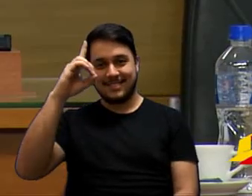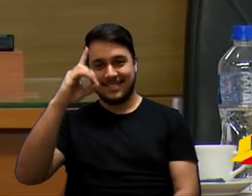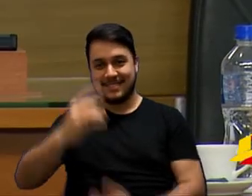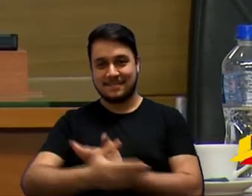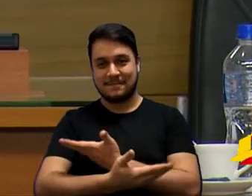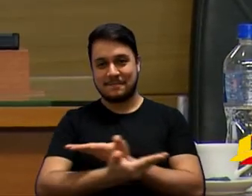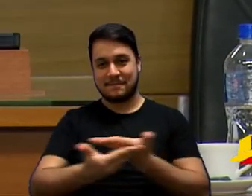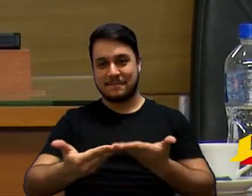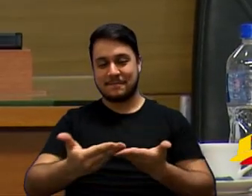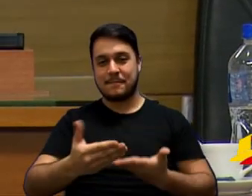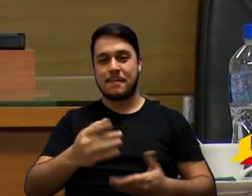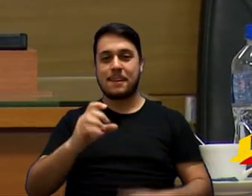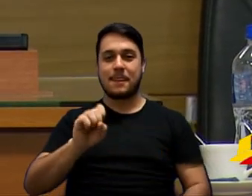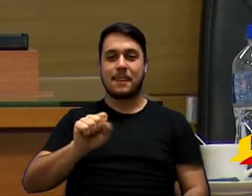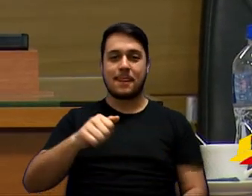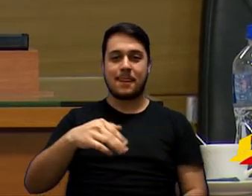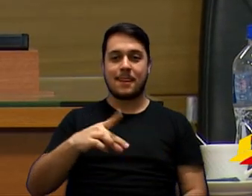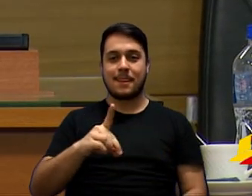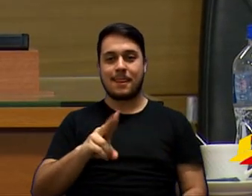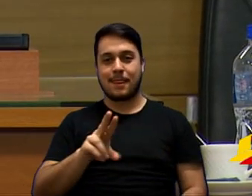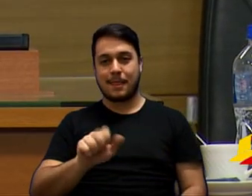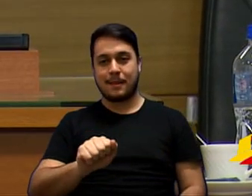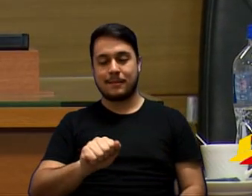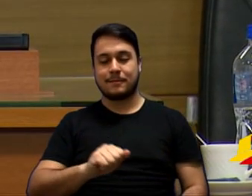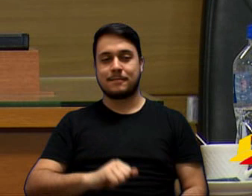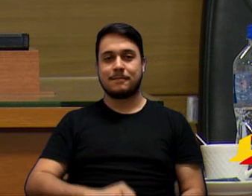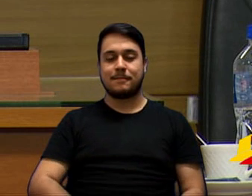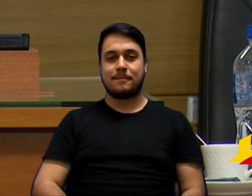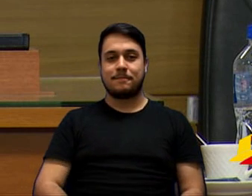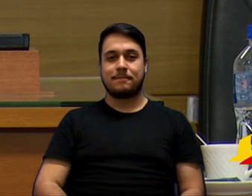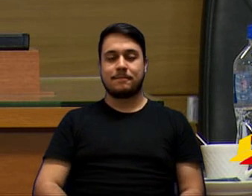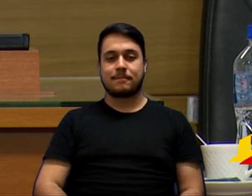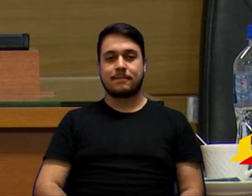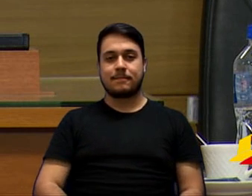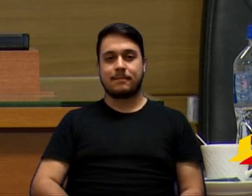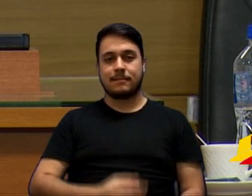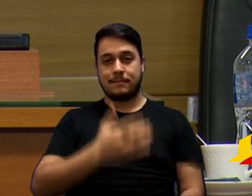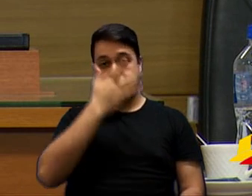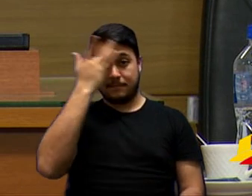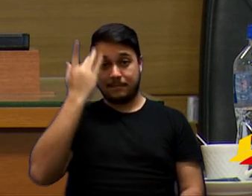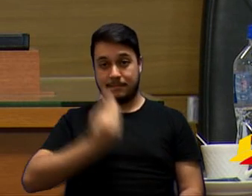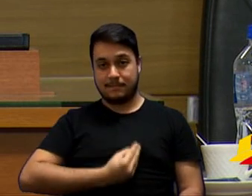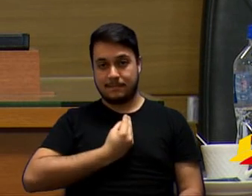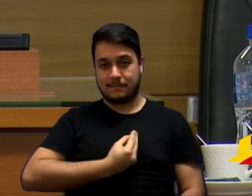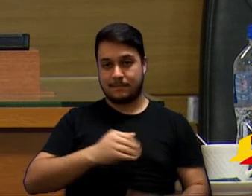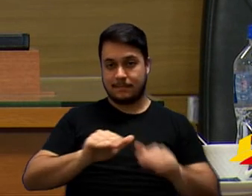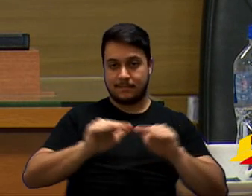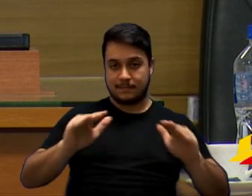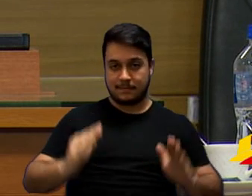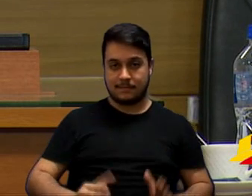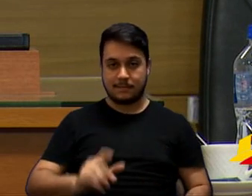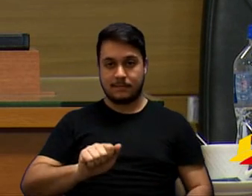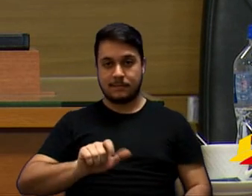autor assando o primeiro meus cumprimentos a todos da presente na mesa autor alexandre